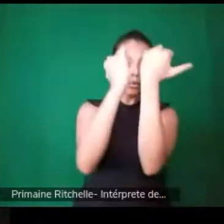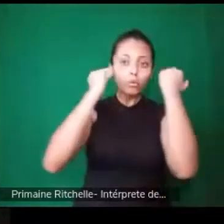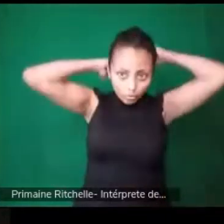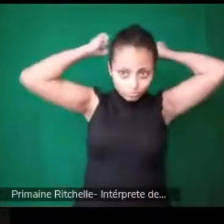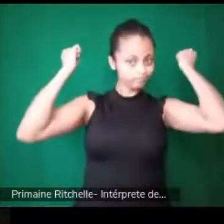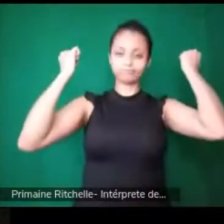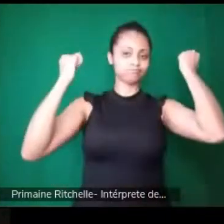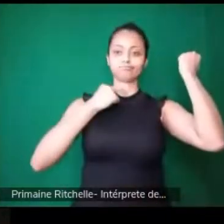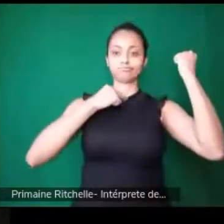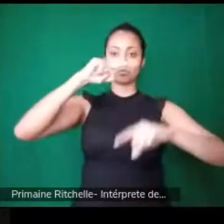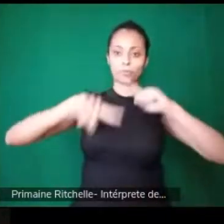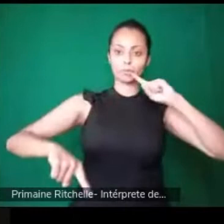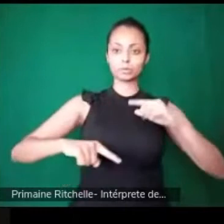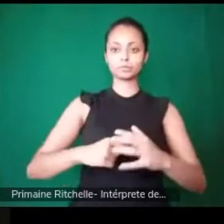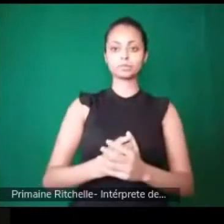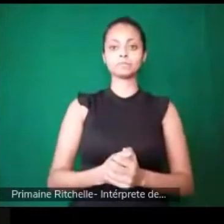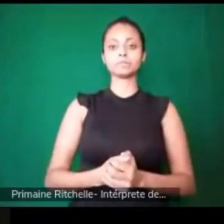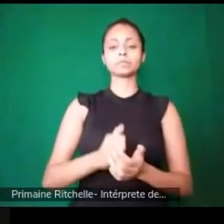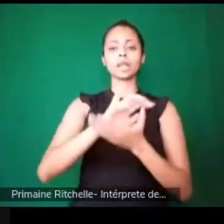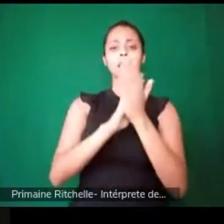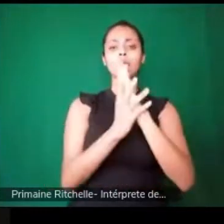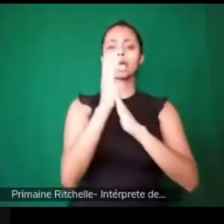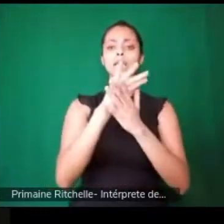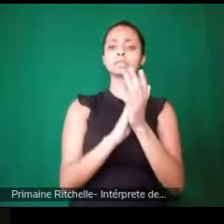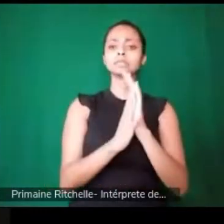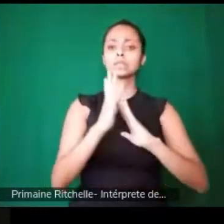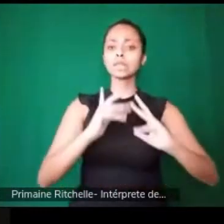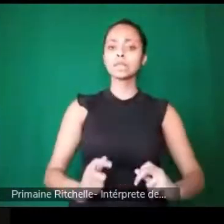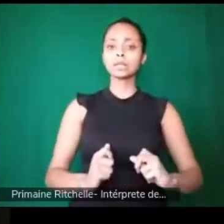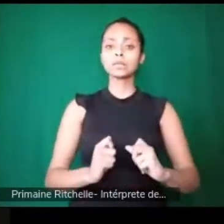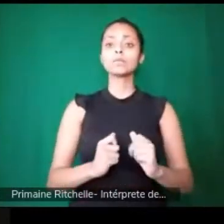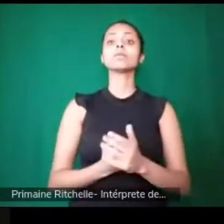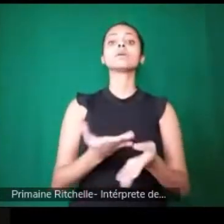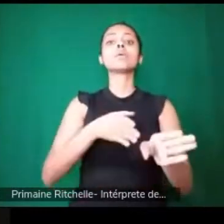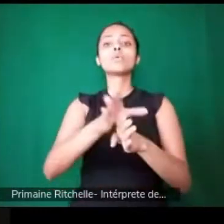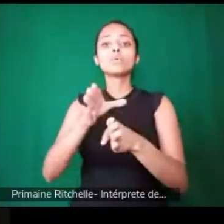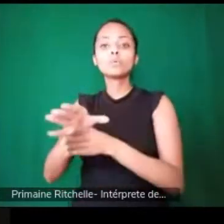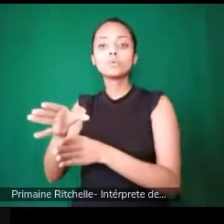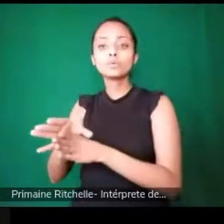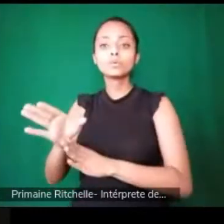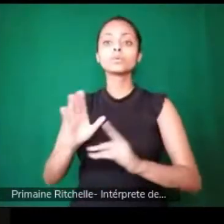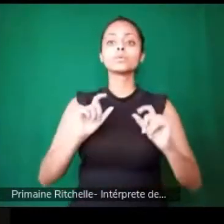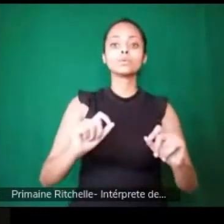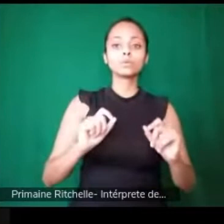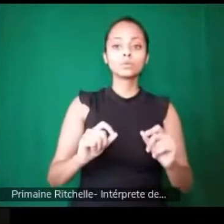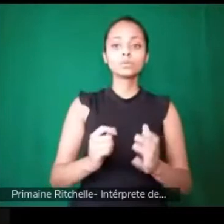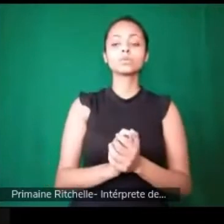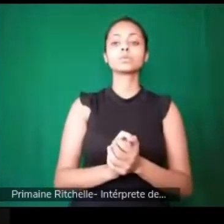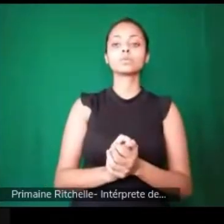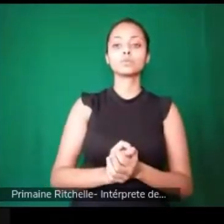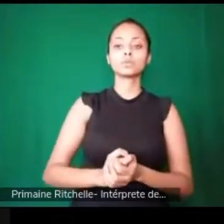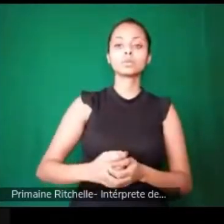Em relação à higienização, recomenda-se sempre, né, que tenha o tapete sanitizante na entrada